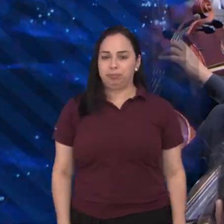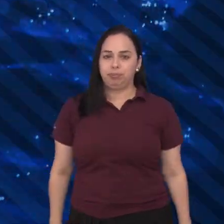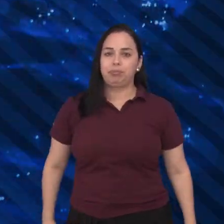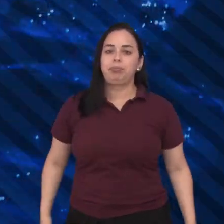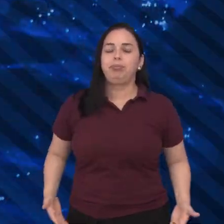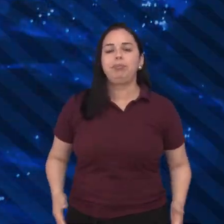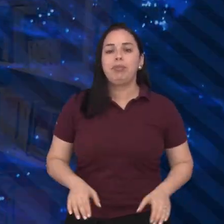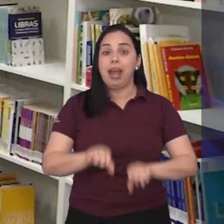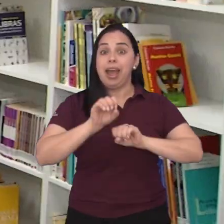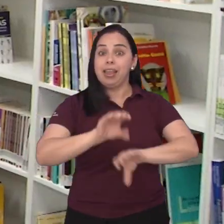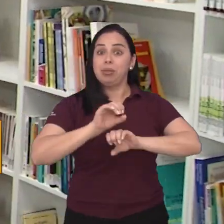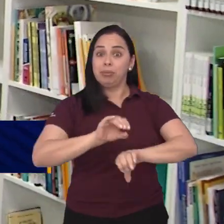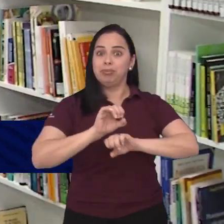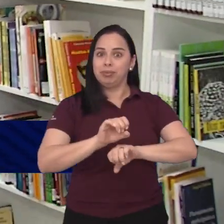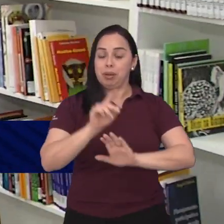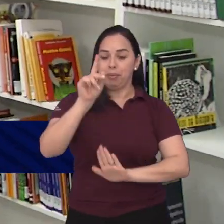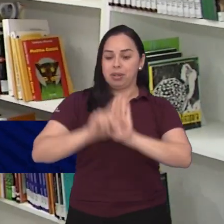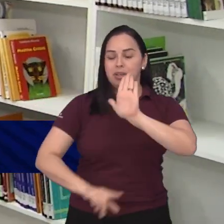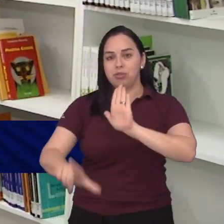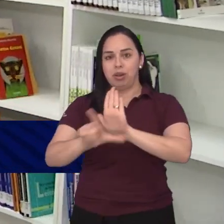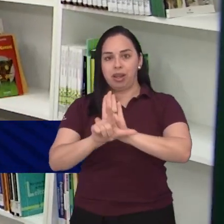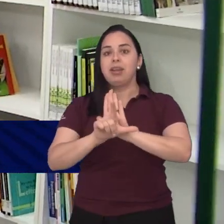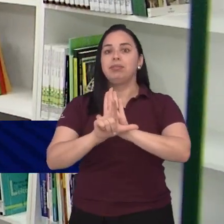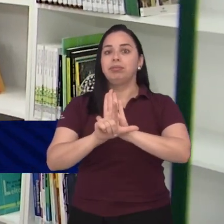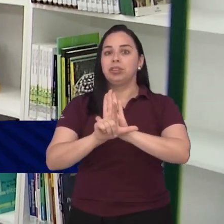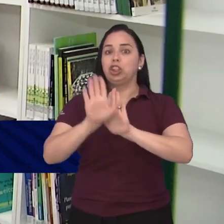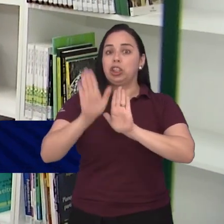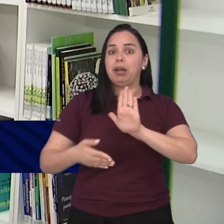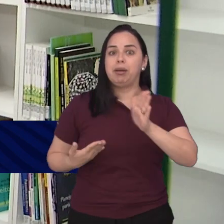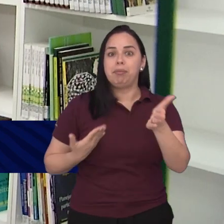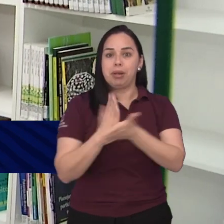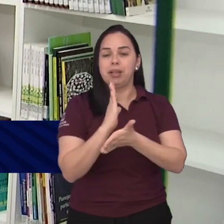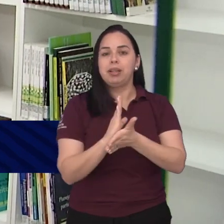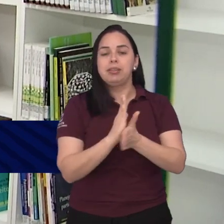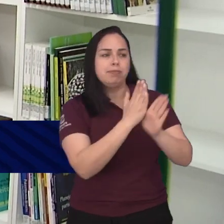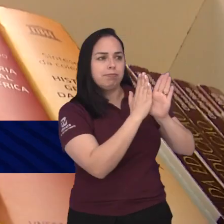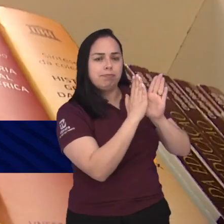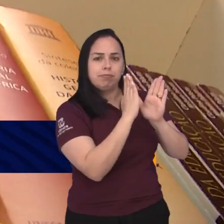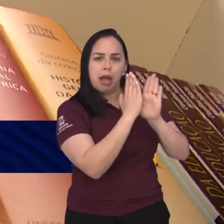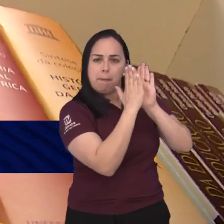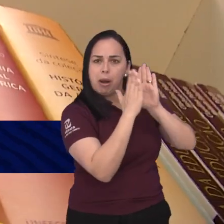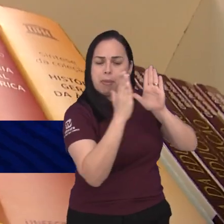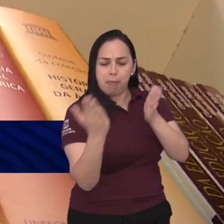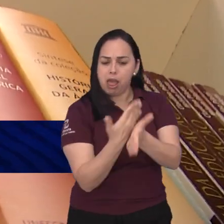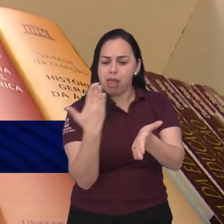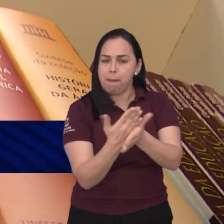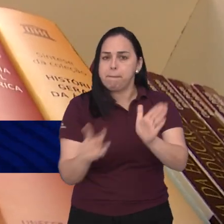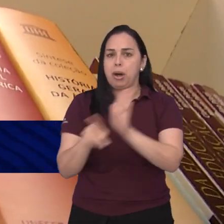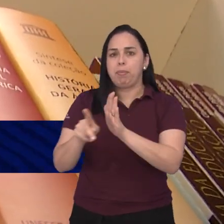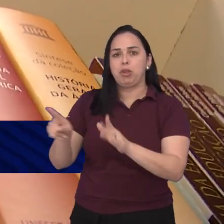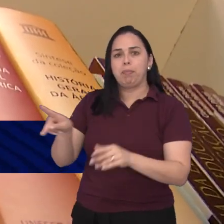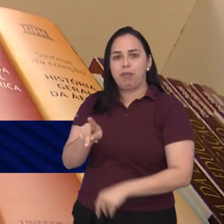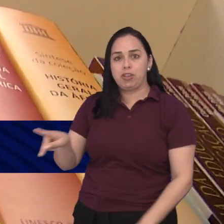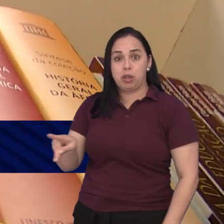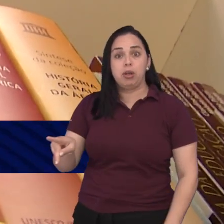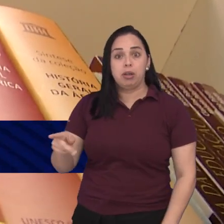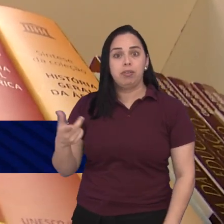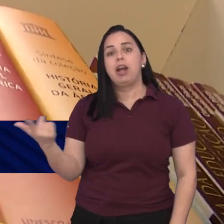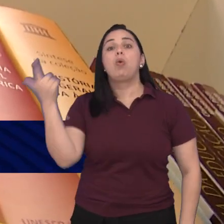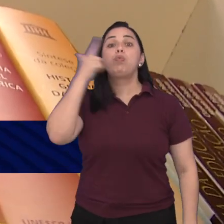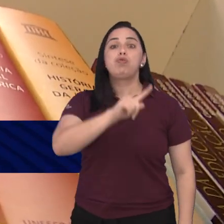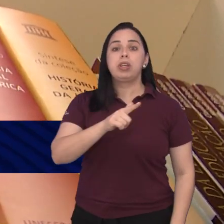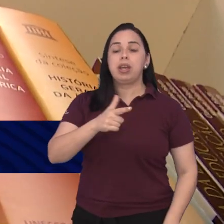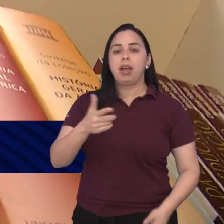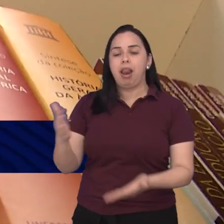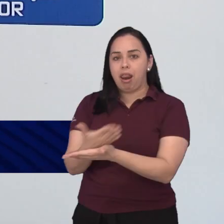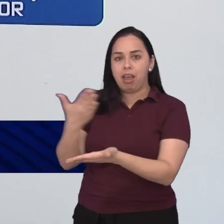cidade. Educação. Projeto de lei aprovado na Câmara cria a Biblioteca do Professor. Educadores